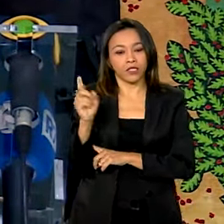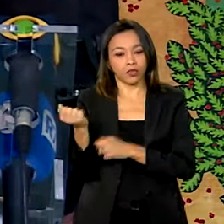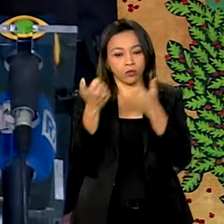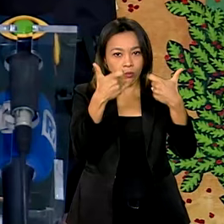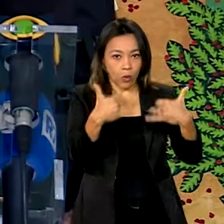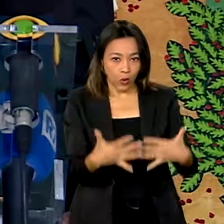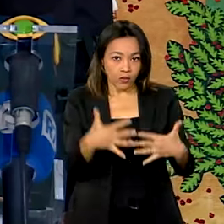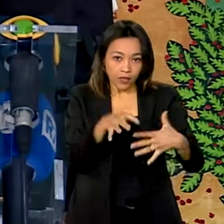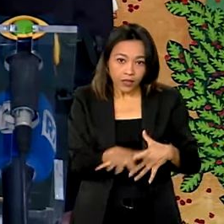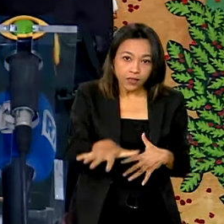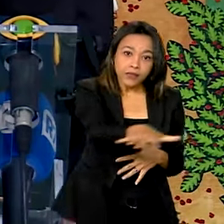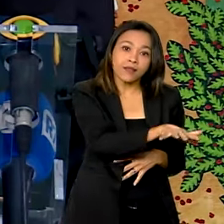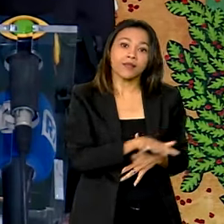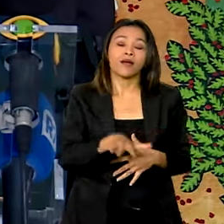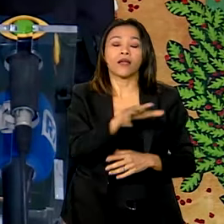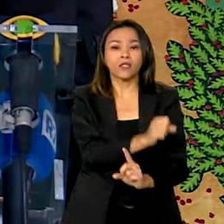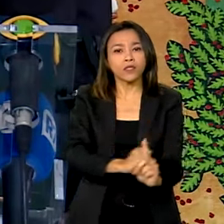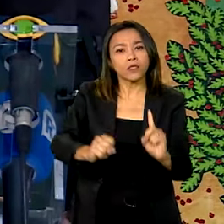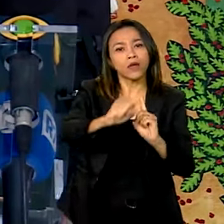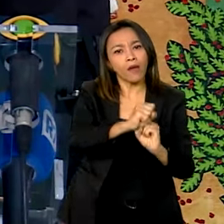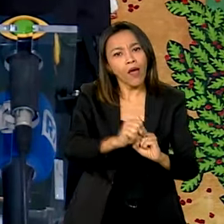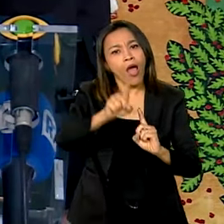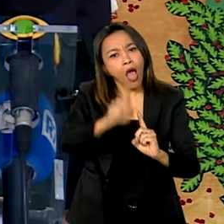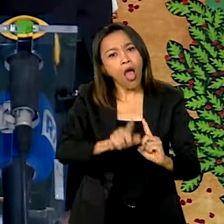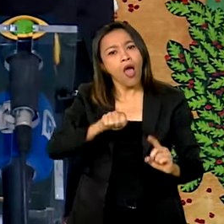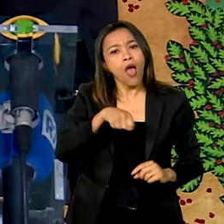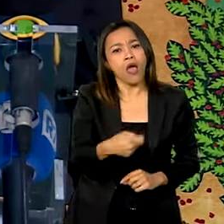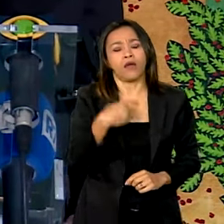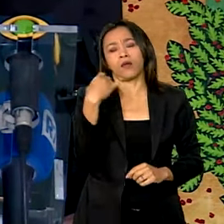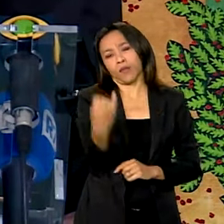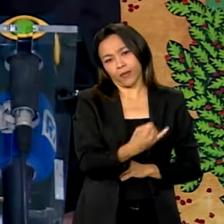setor que socialmente é importante, emprego,